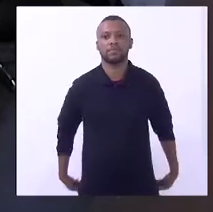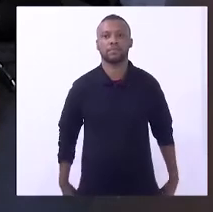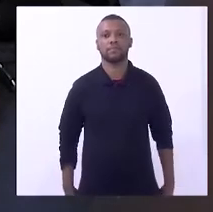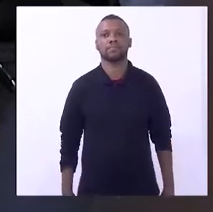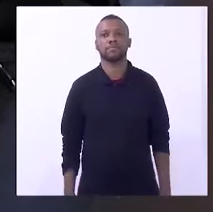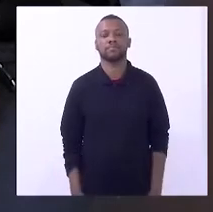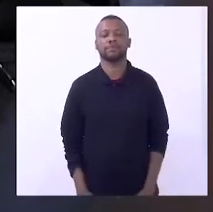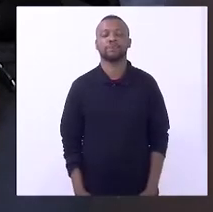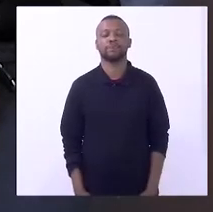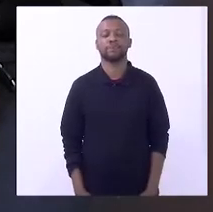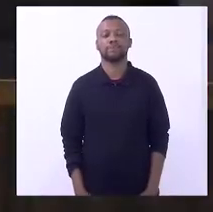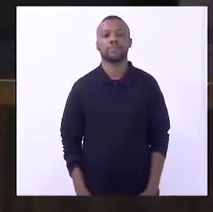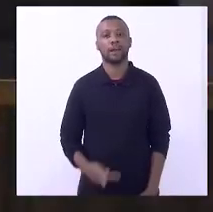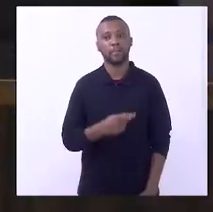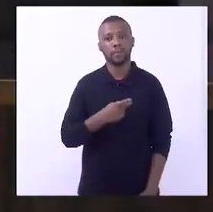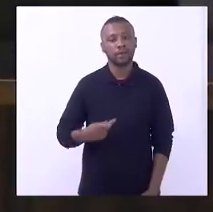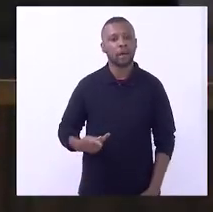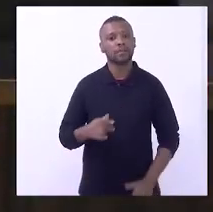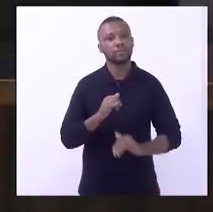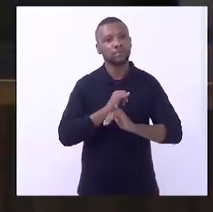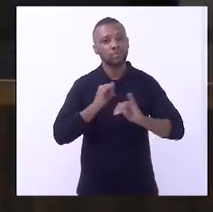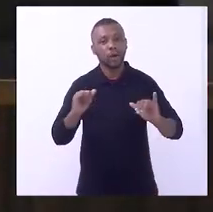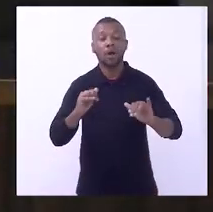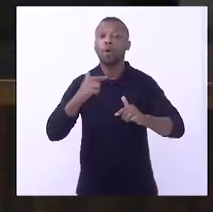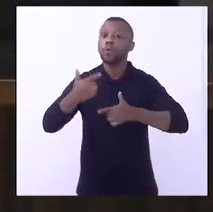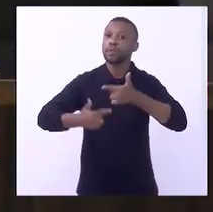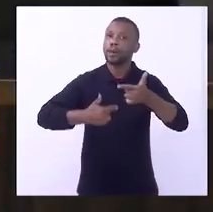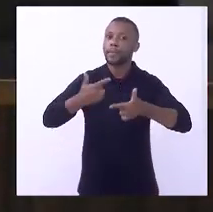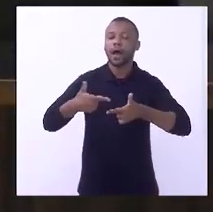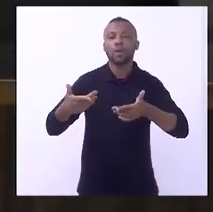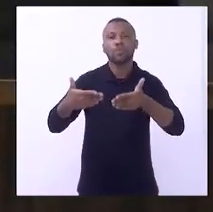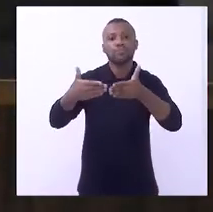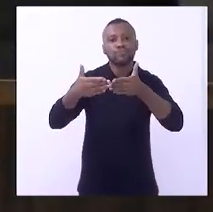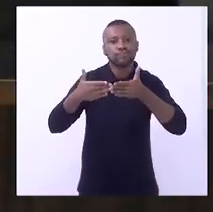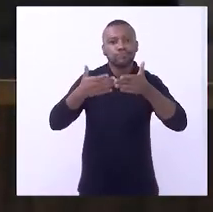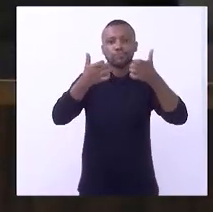A presidência chama os trabalhos à ordem.